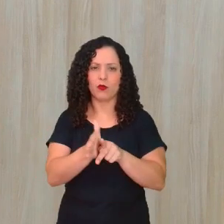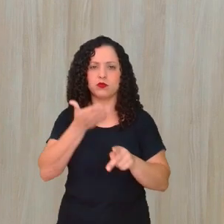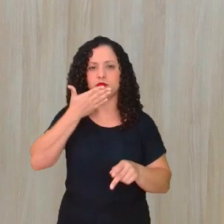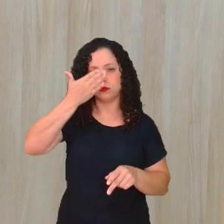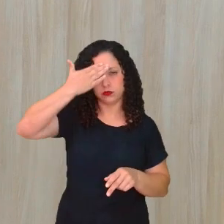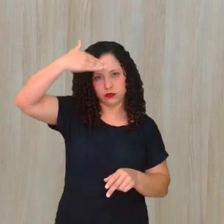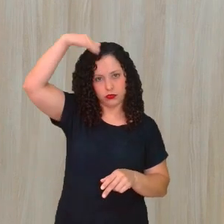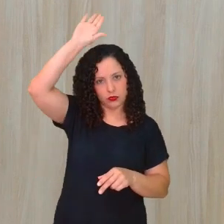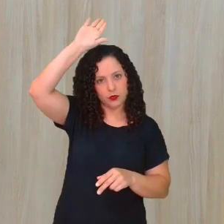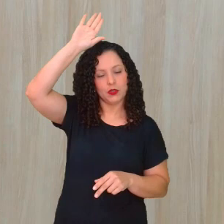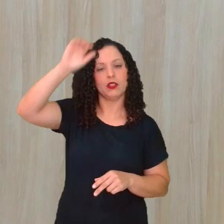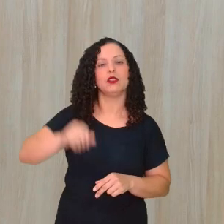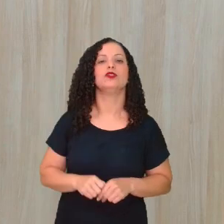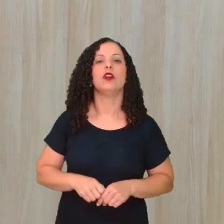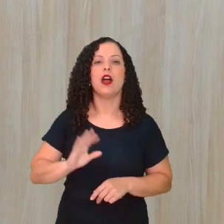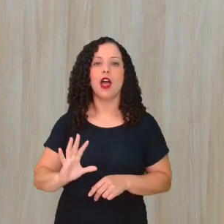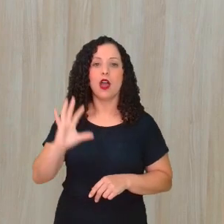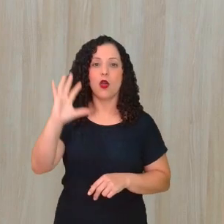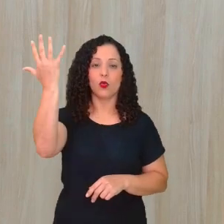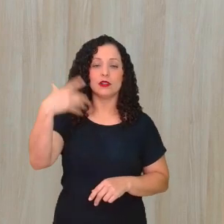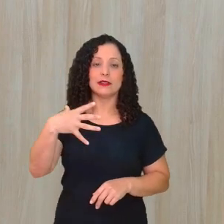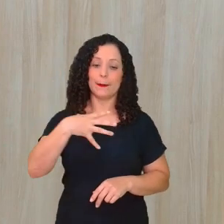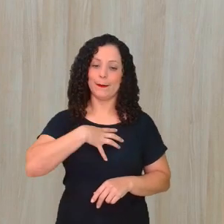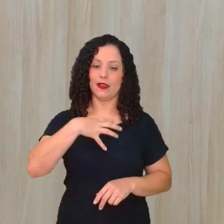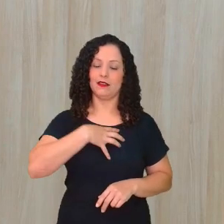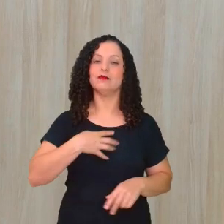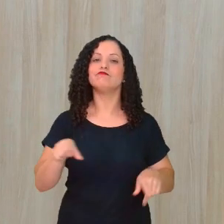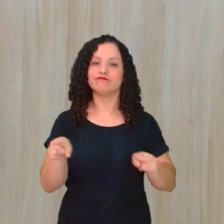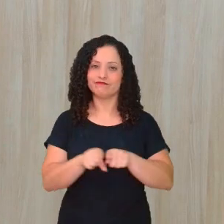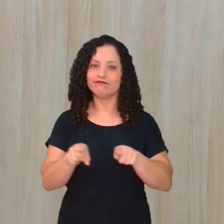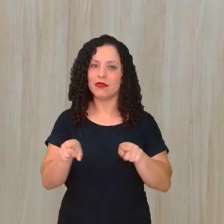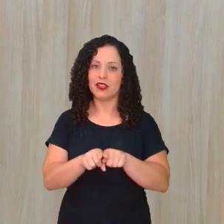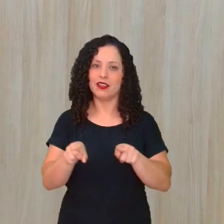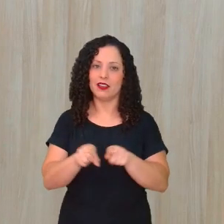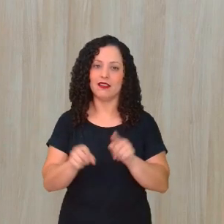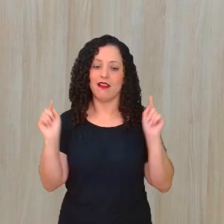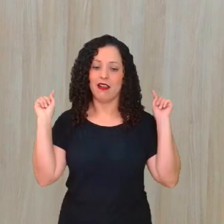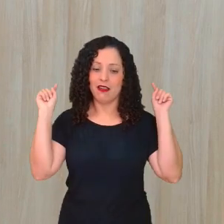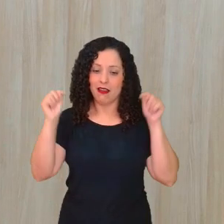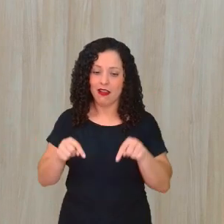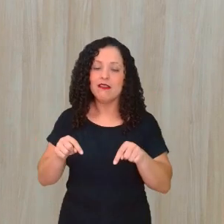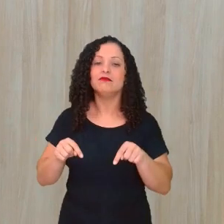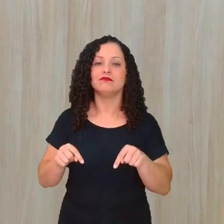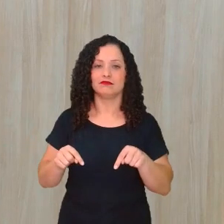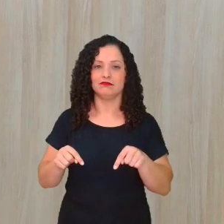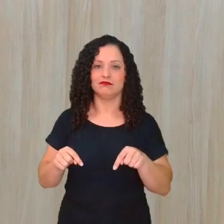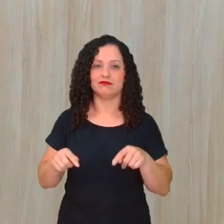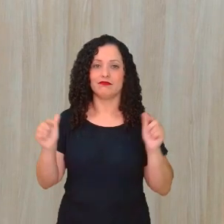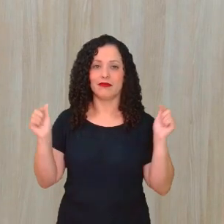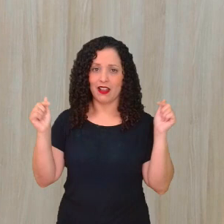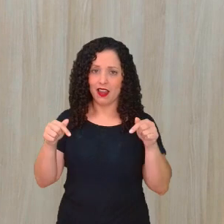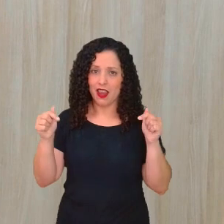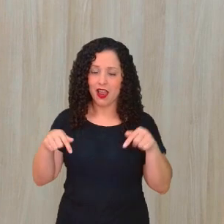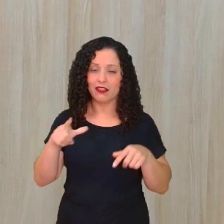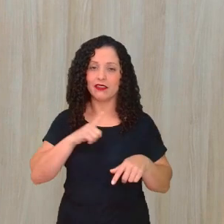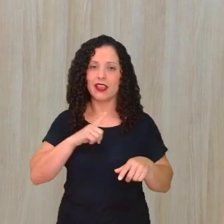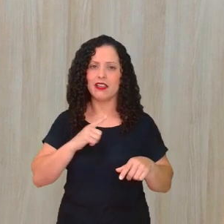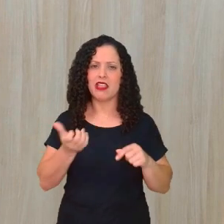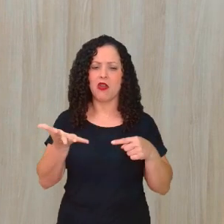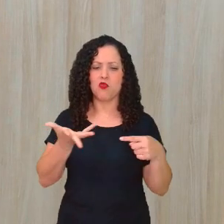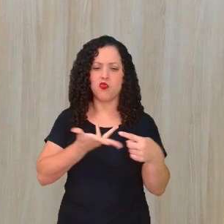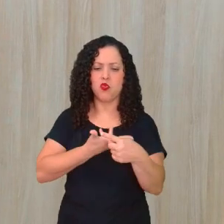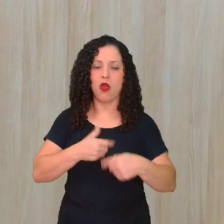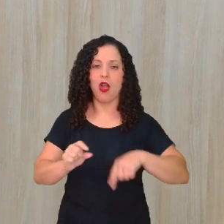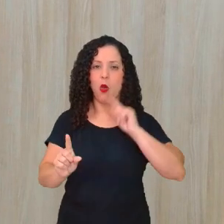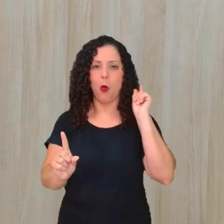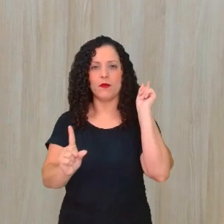né, na Bahia, em Salvador, e foi justamente ali, né, com vários objetivos que tinha